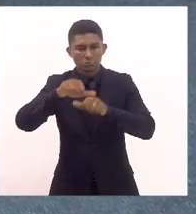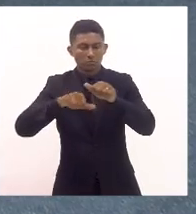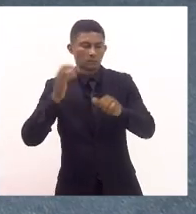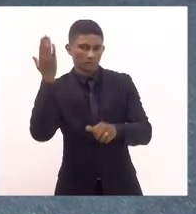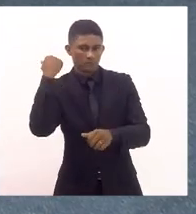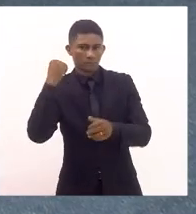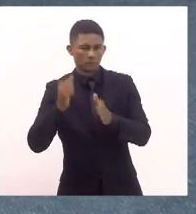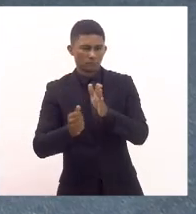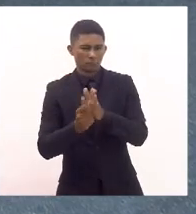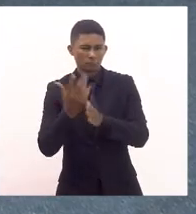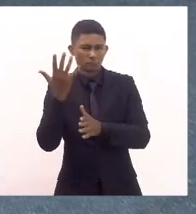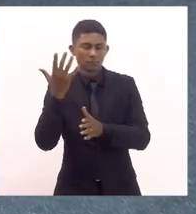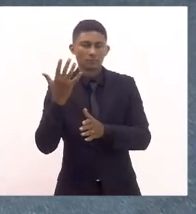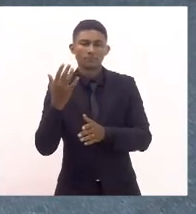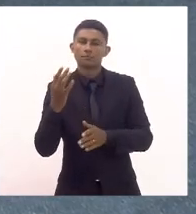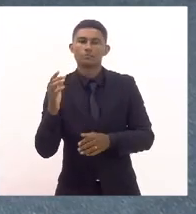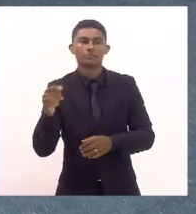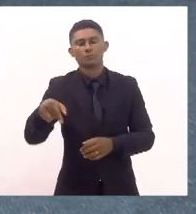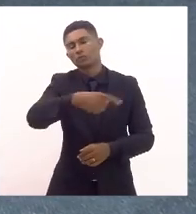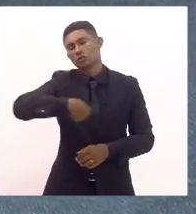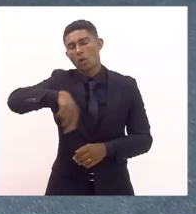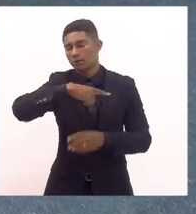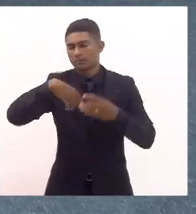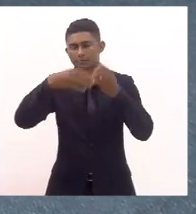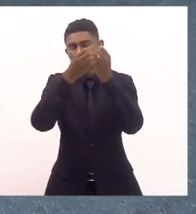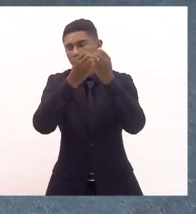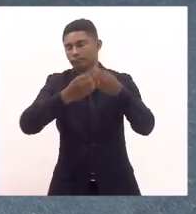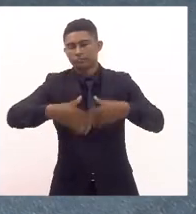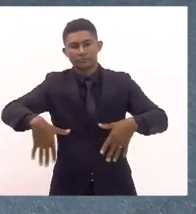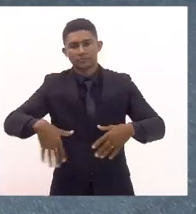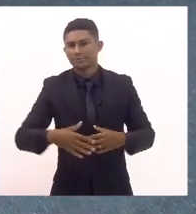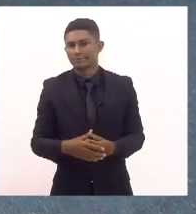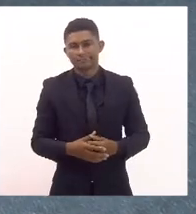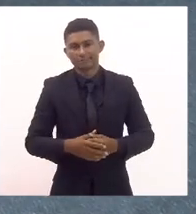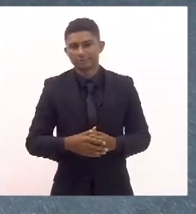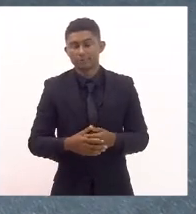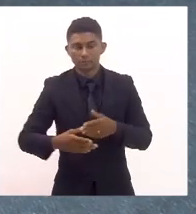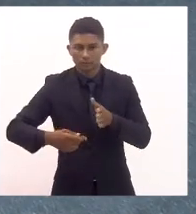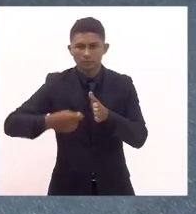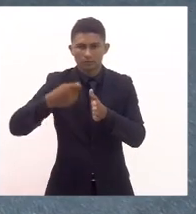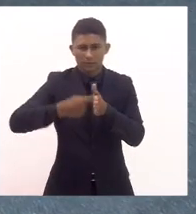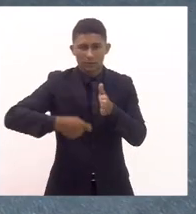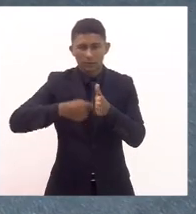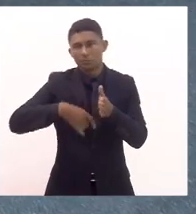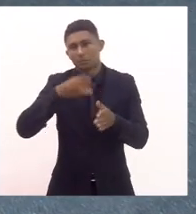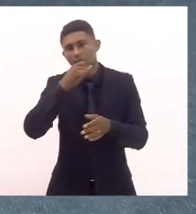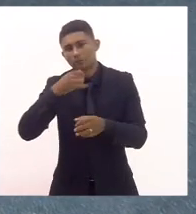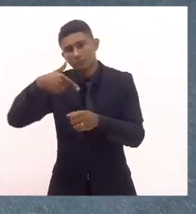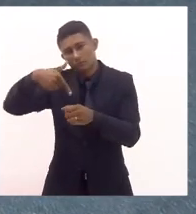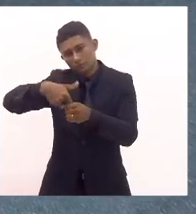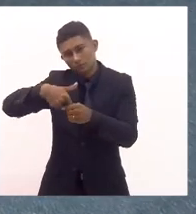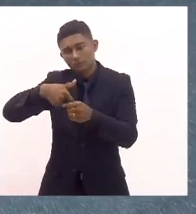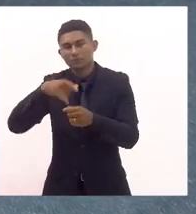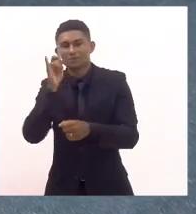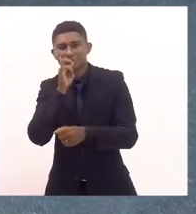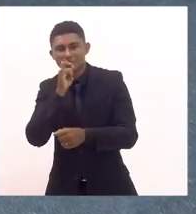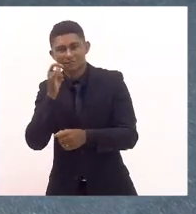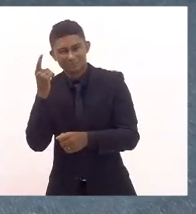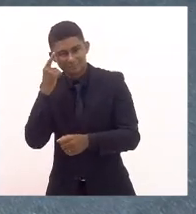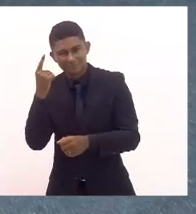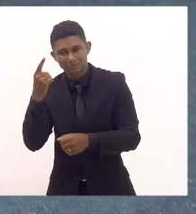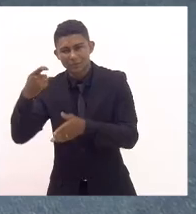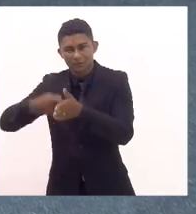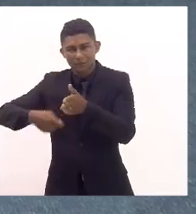foi alterada em prejuízo nosso seja em relação à tributação do petróleo da energia né